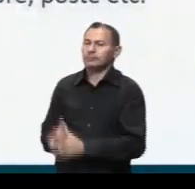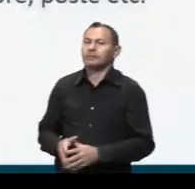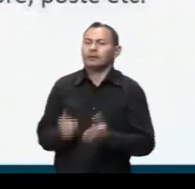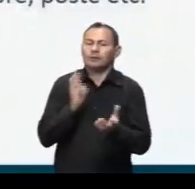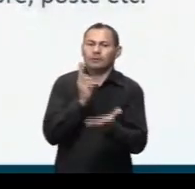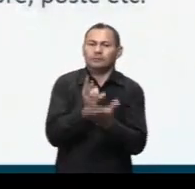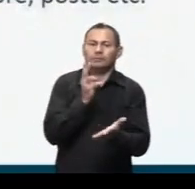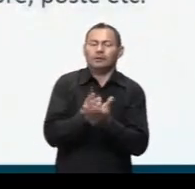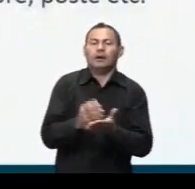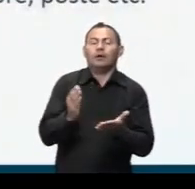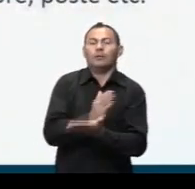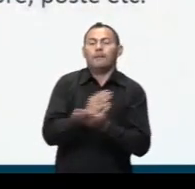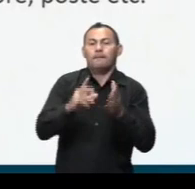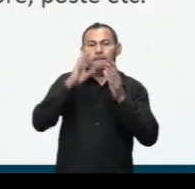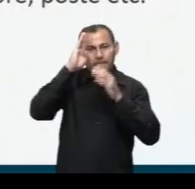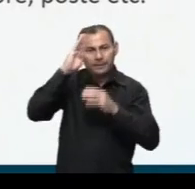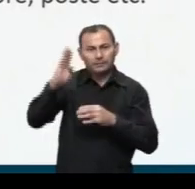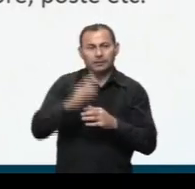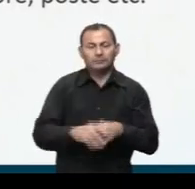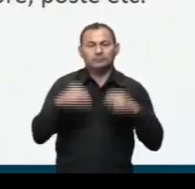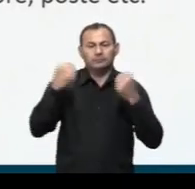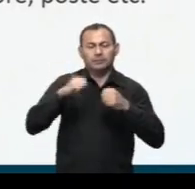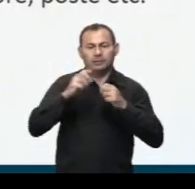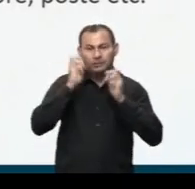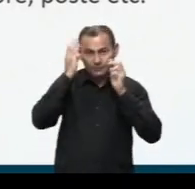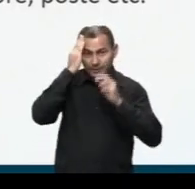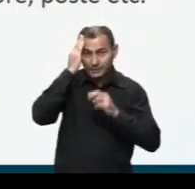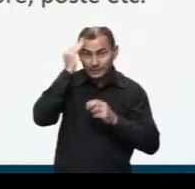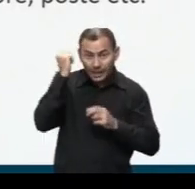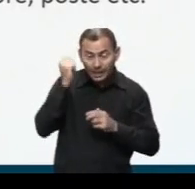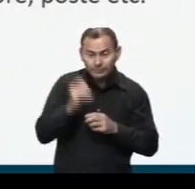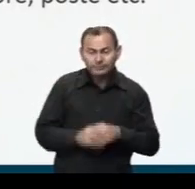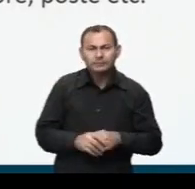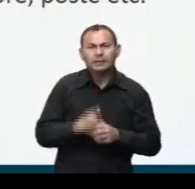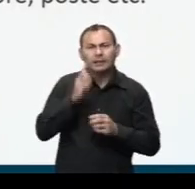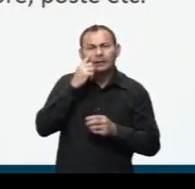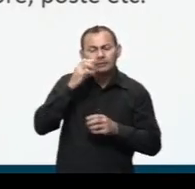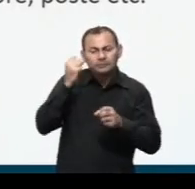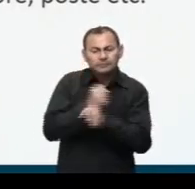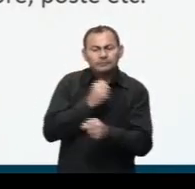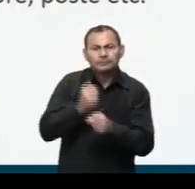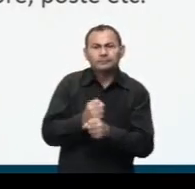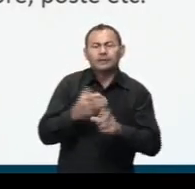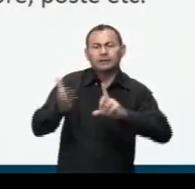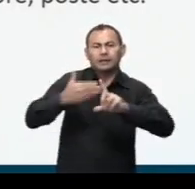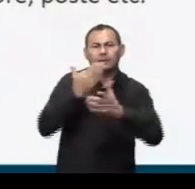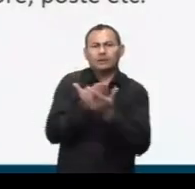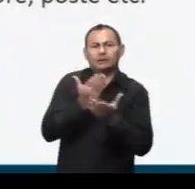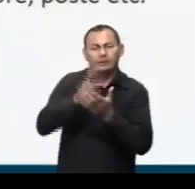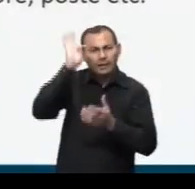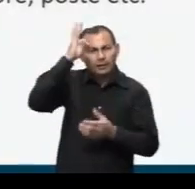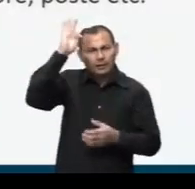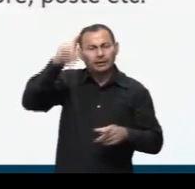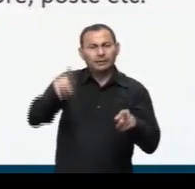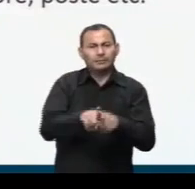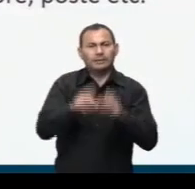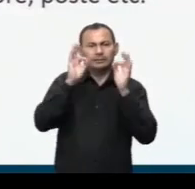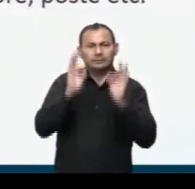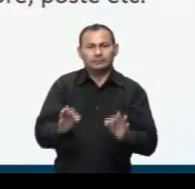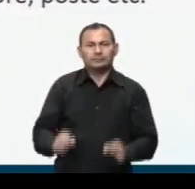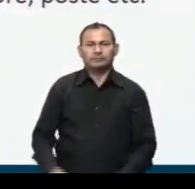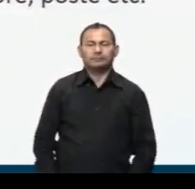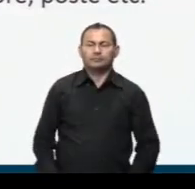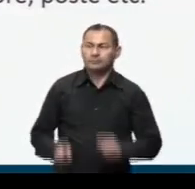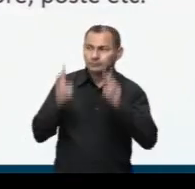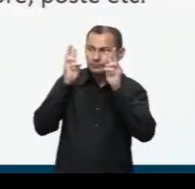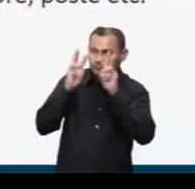gente dá continuidade com alguns termos principais que eu preciso que você saiba, mas a gente vai reforçar isso na nossa aula teórica também, tá?